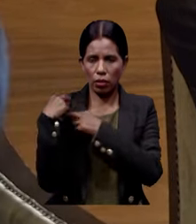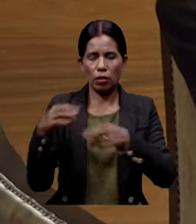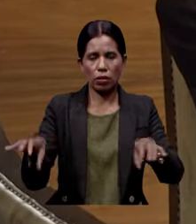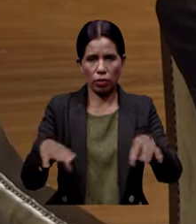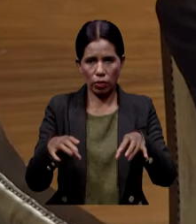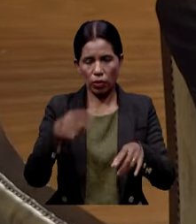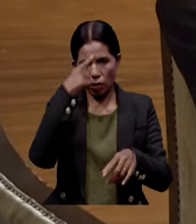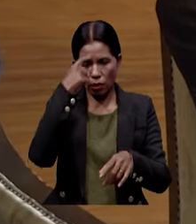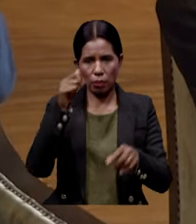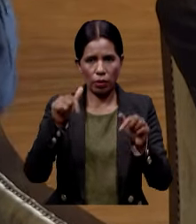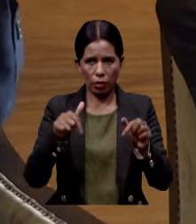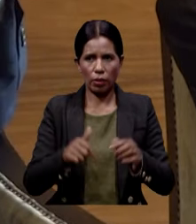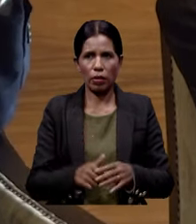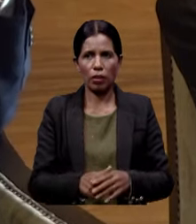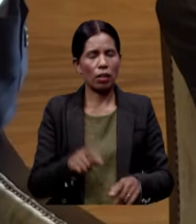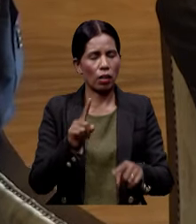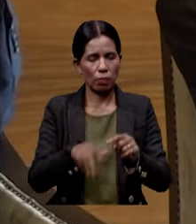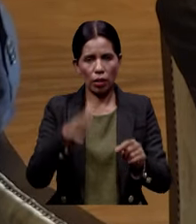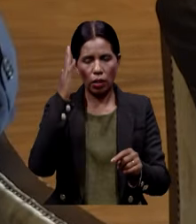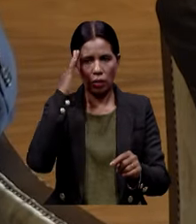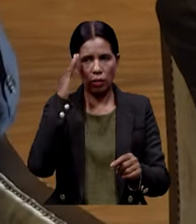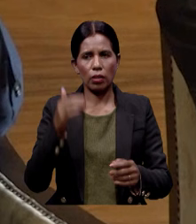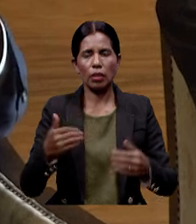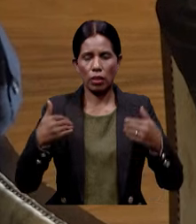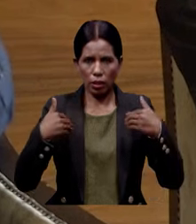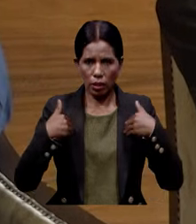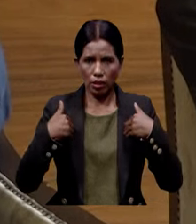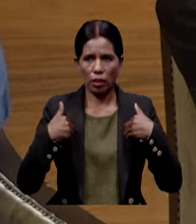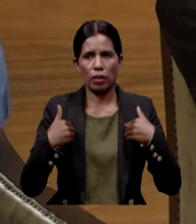lembra que também há um encadeamento e agora nia